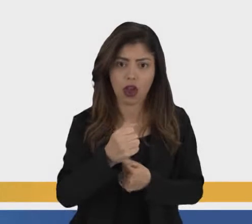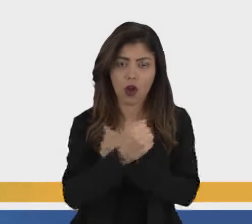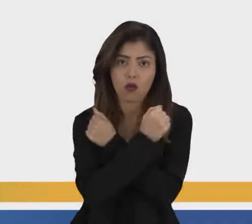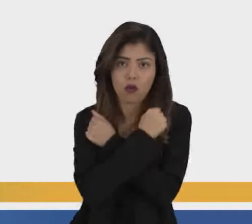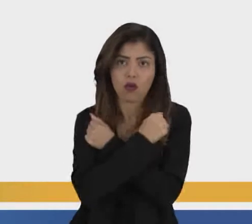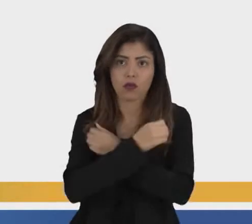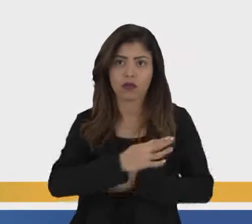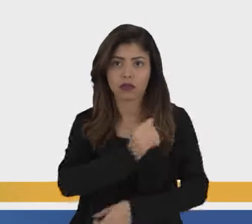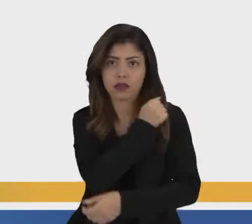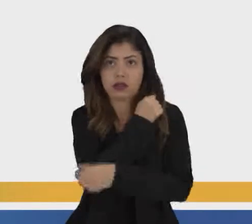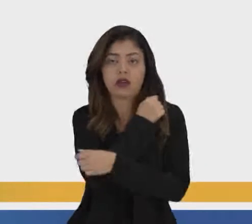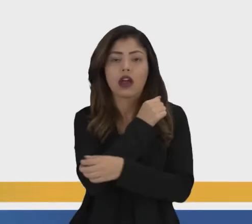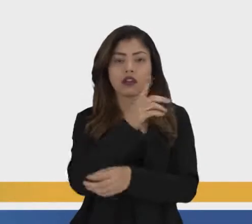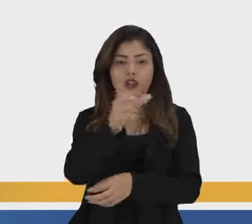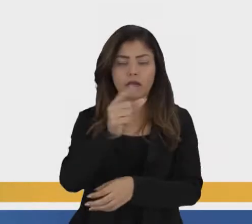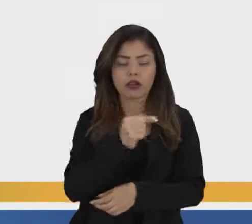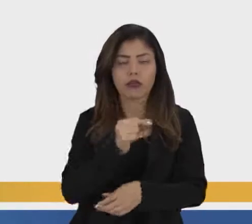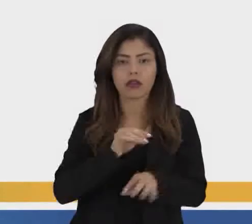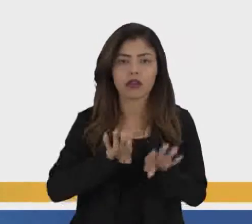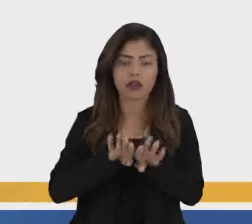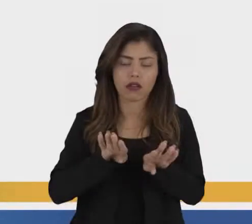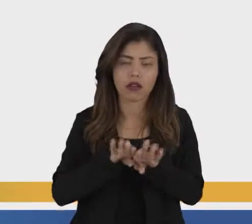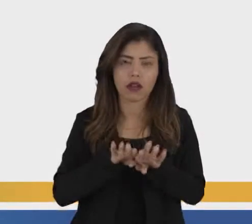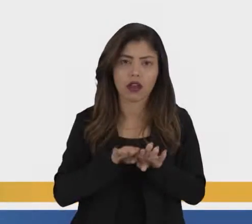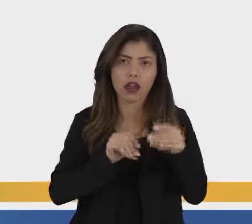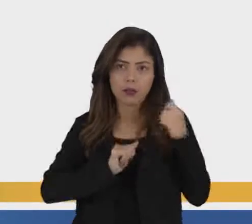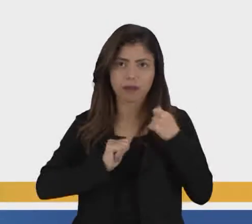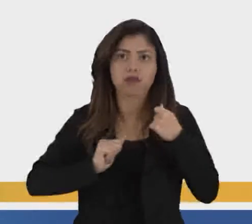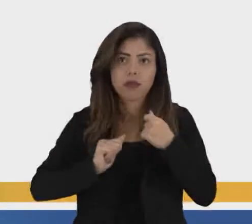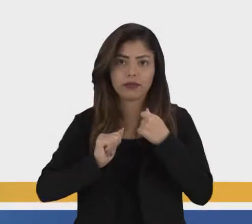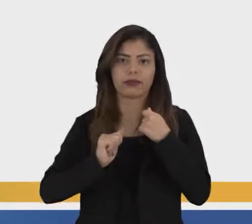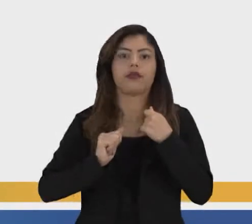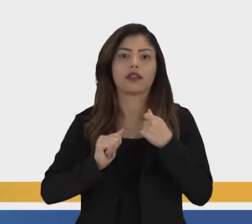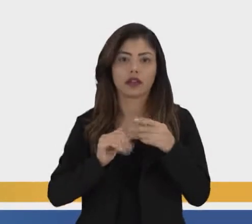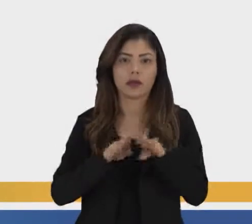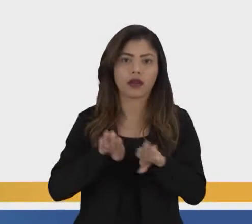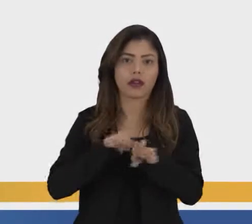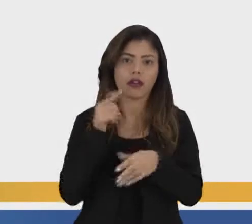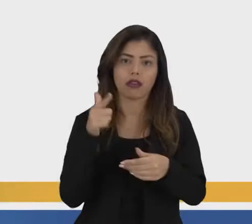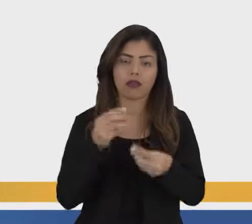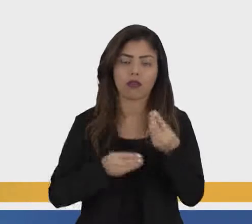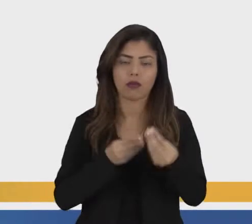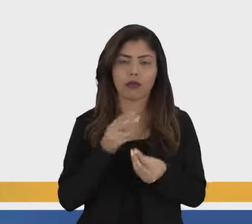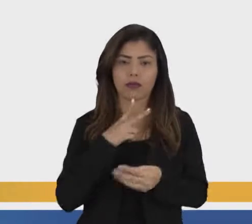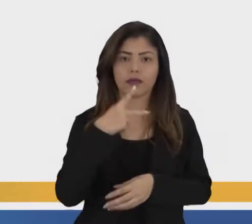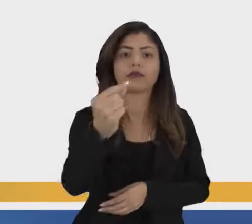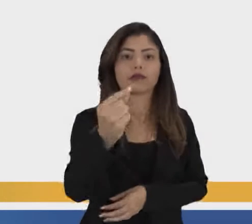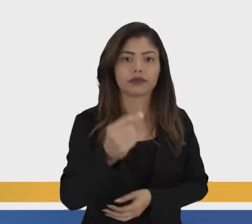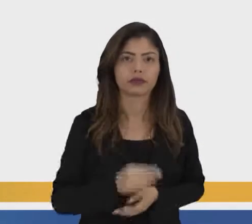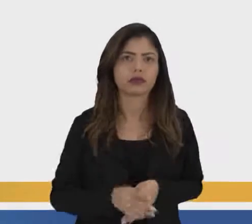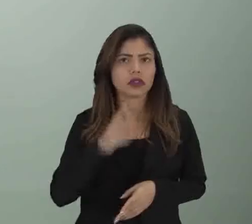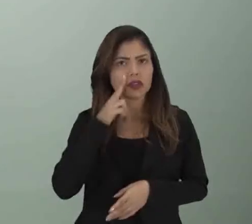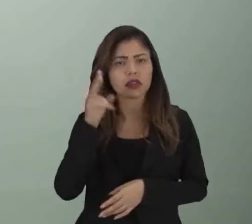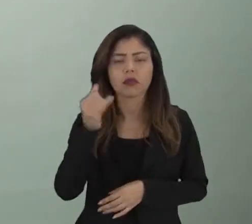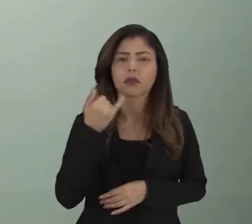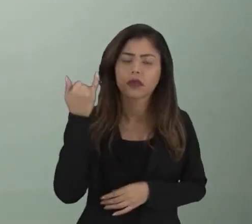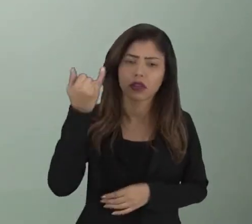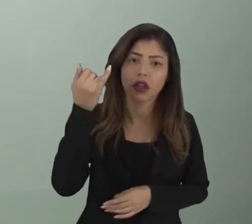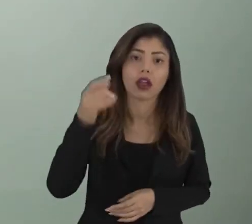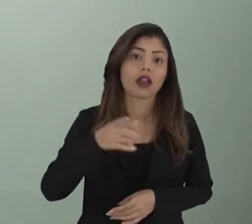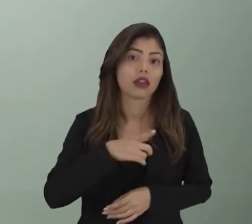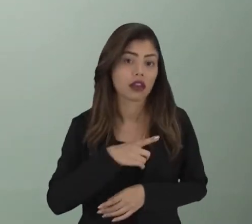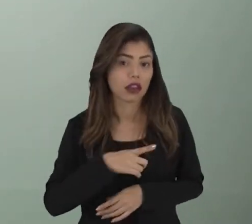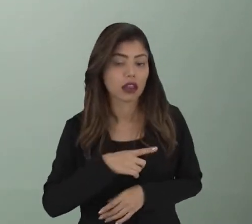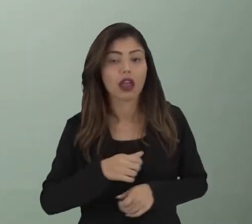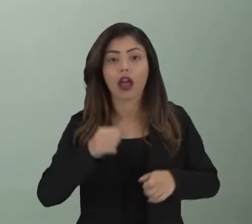situações, aplicar força ao corpo do passageiro, diminuindo a sua velocidade, diminuindo a sua quantidade de movimento.